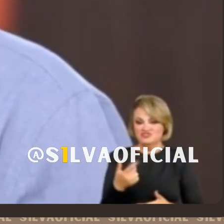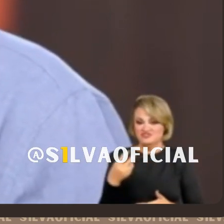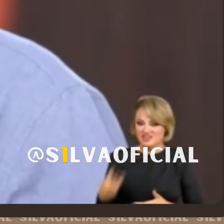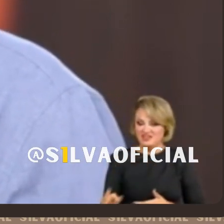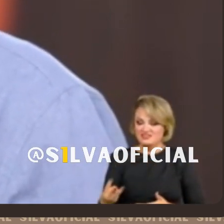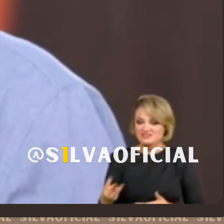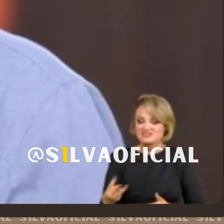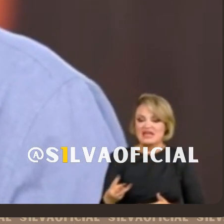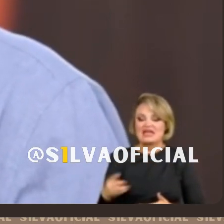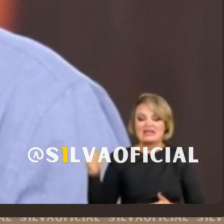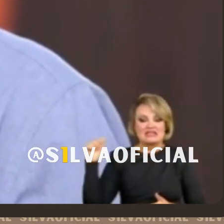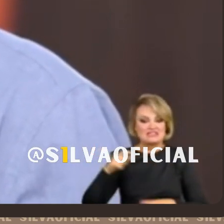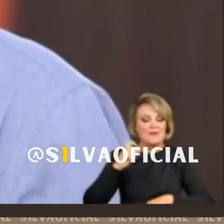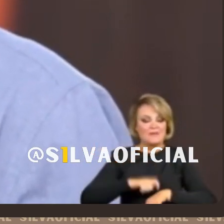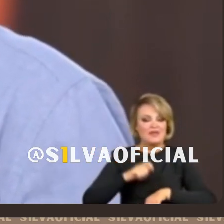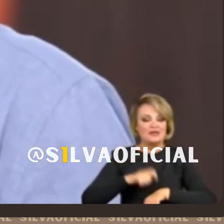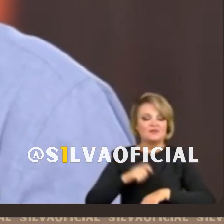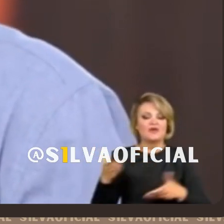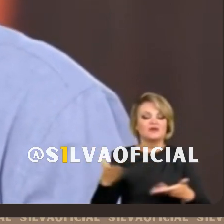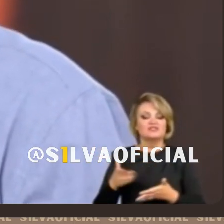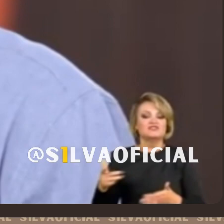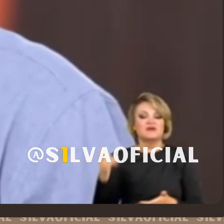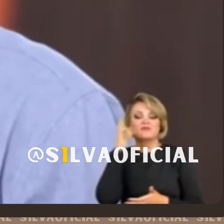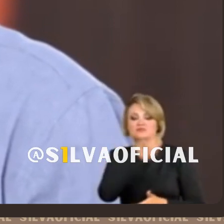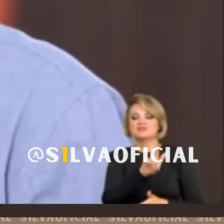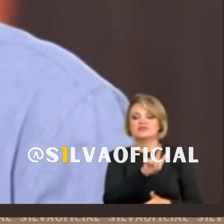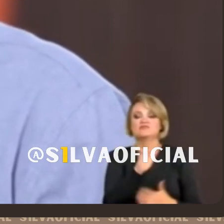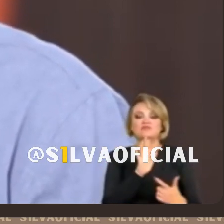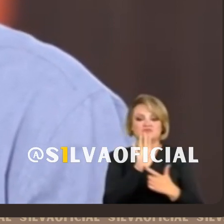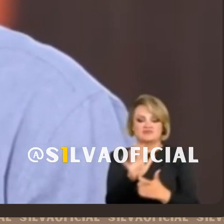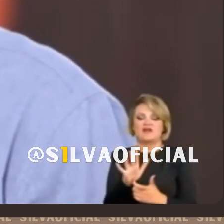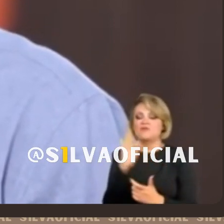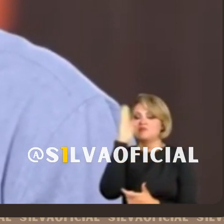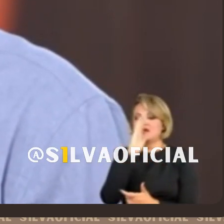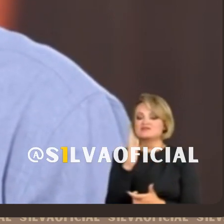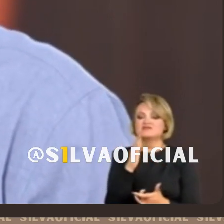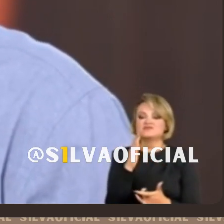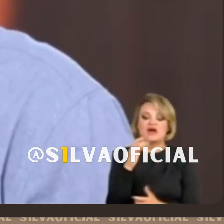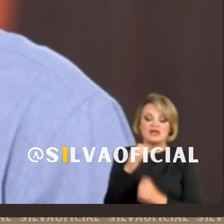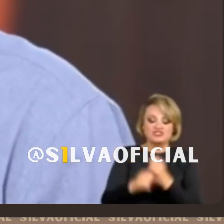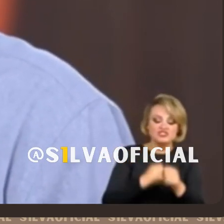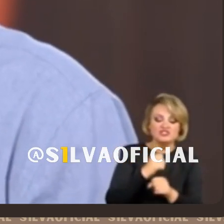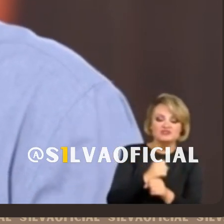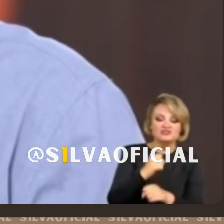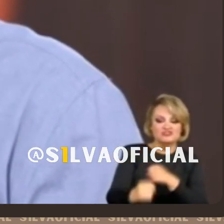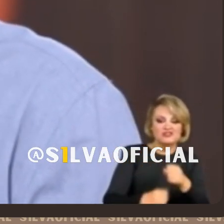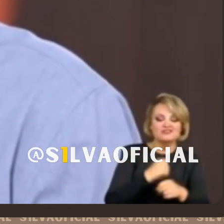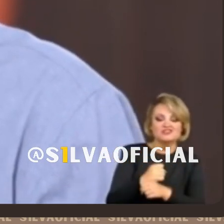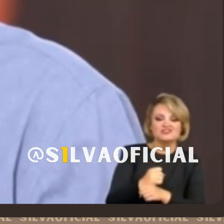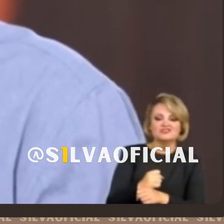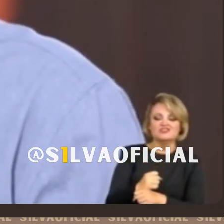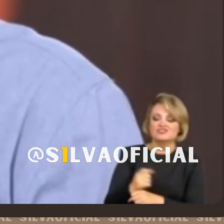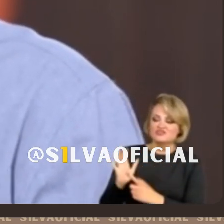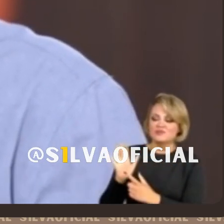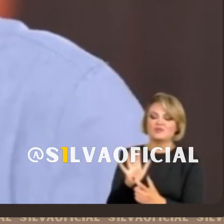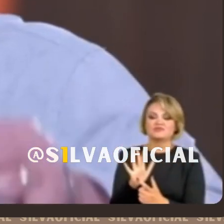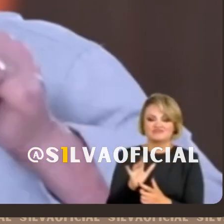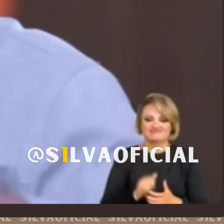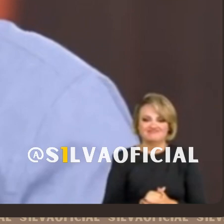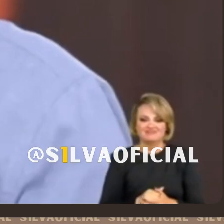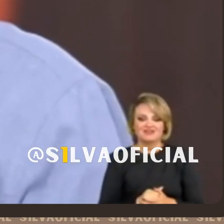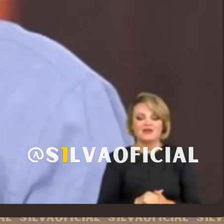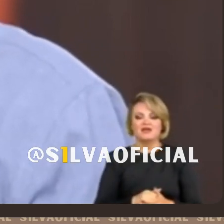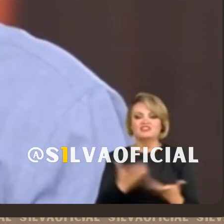mostrar o Brasil que a gente quer para 2024, para 2025 e para 2026. Esse país crescendo, gerando emprego, gerando